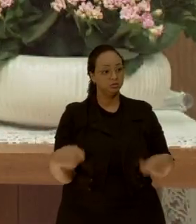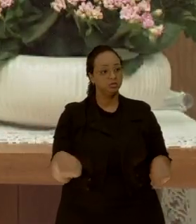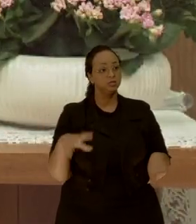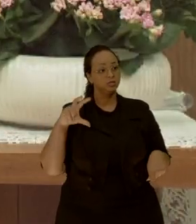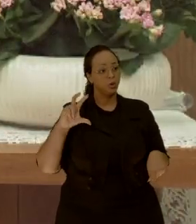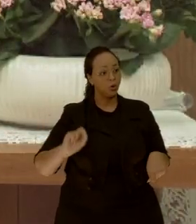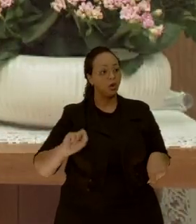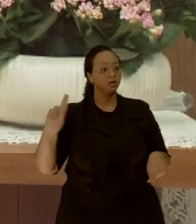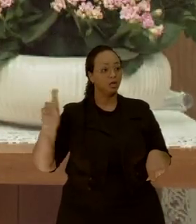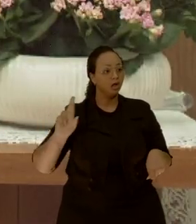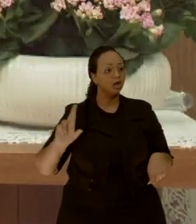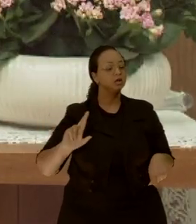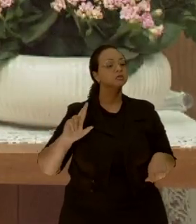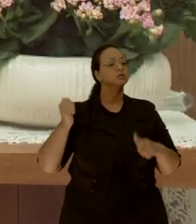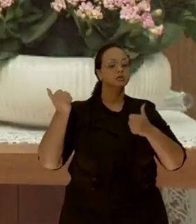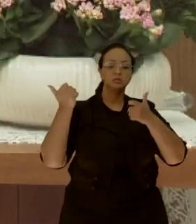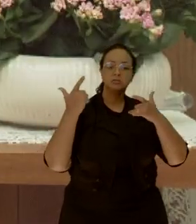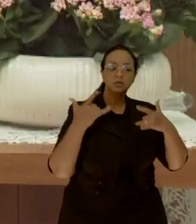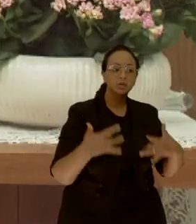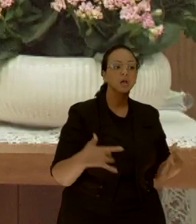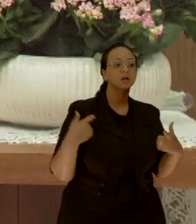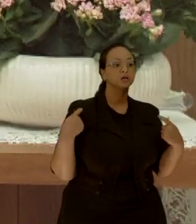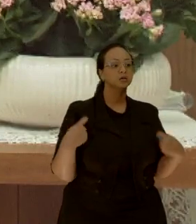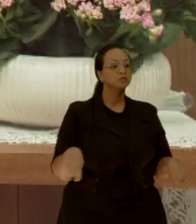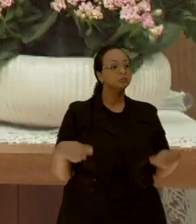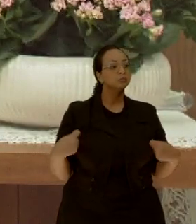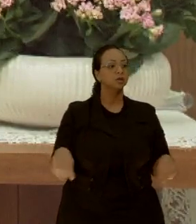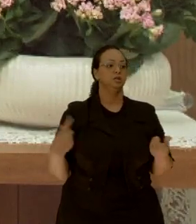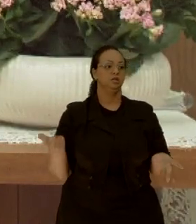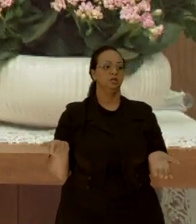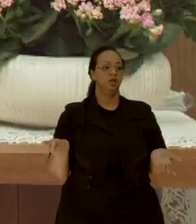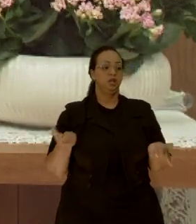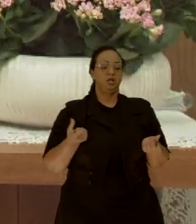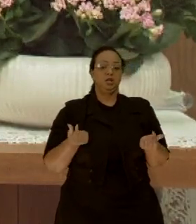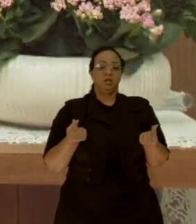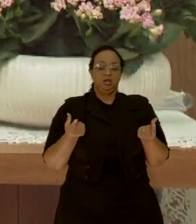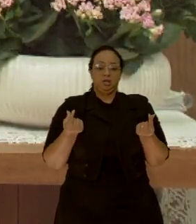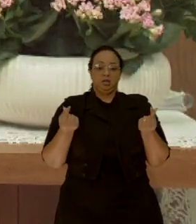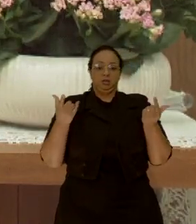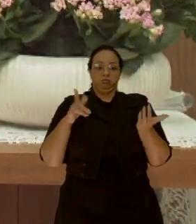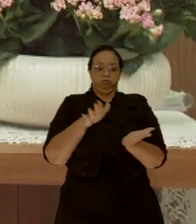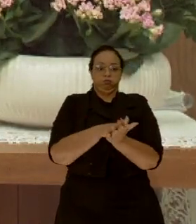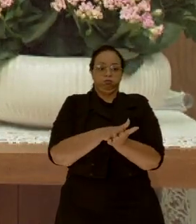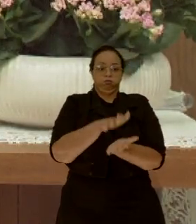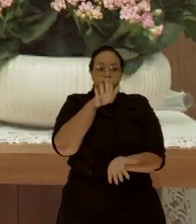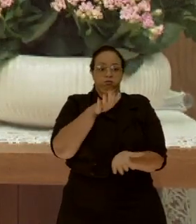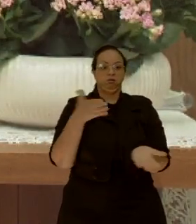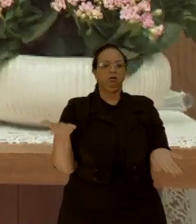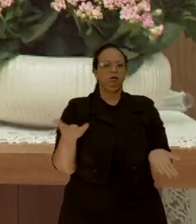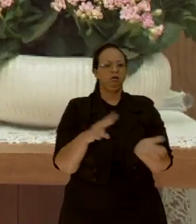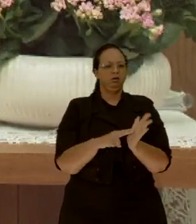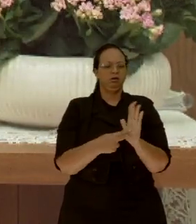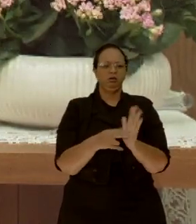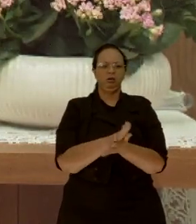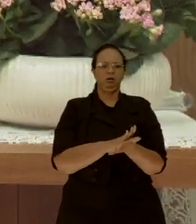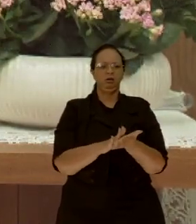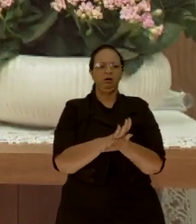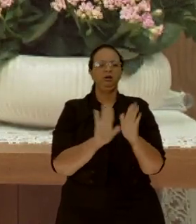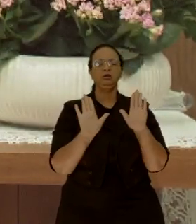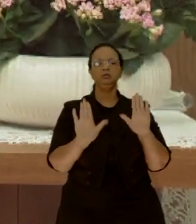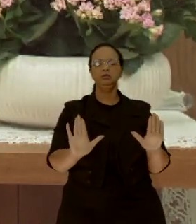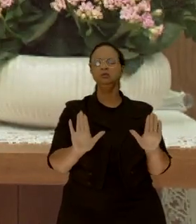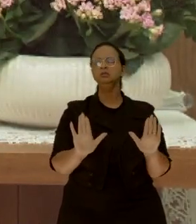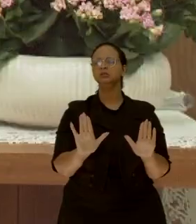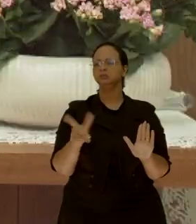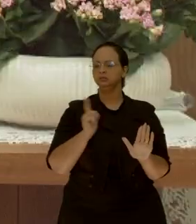R$50. Para o volume que tem, não significa nada, mas o Conselho